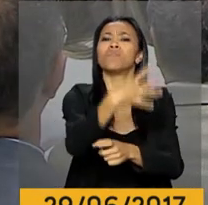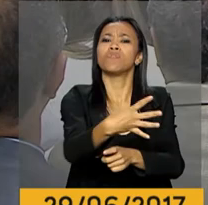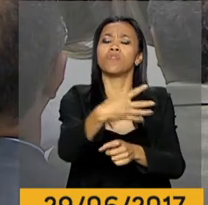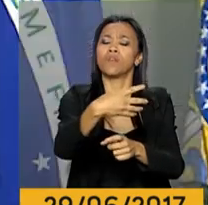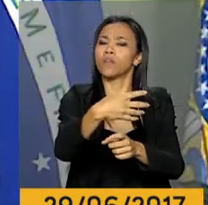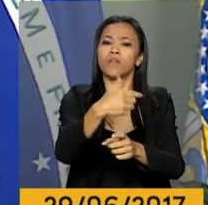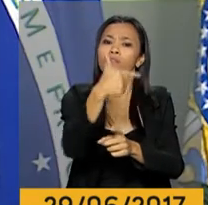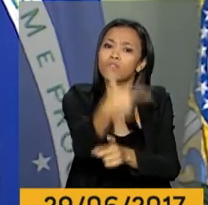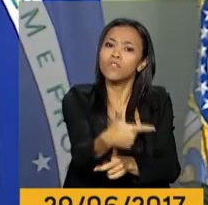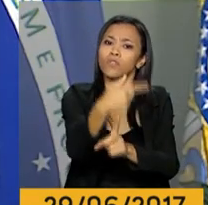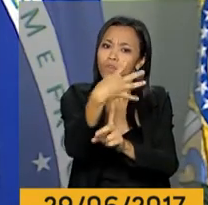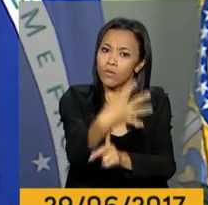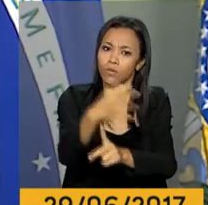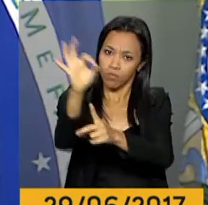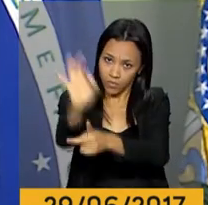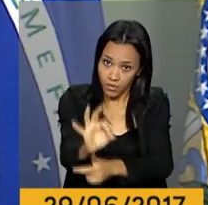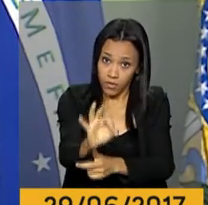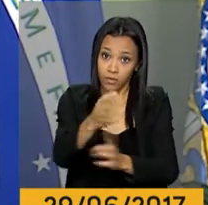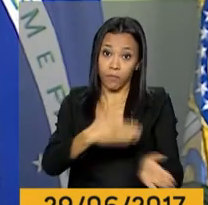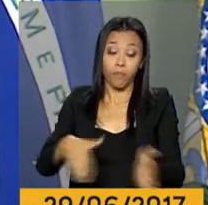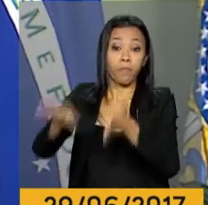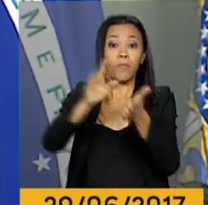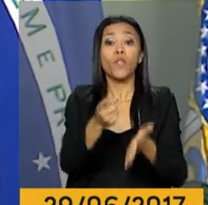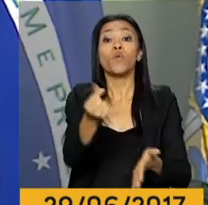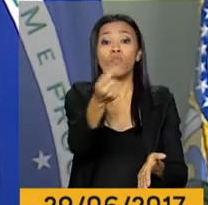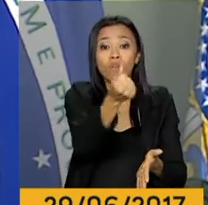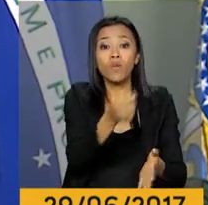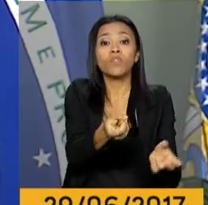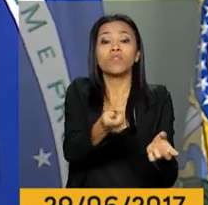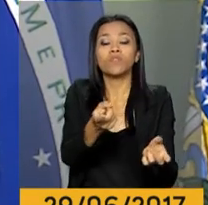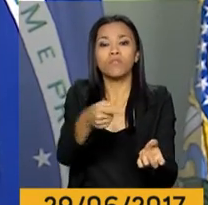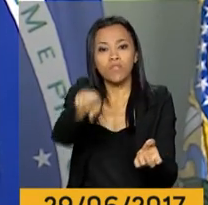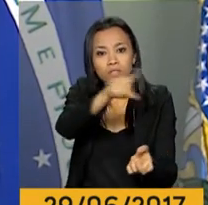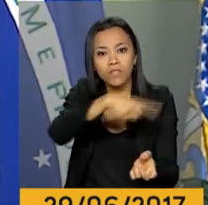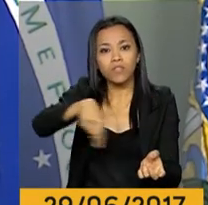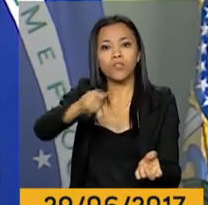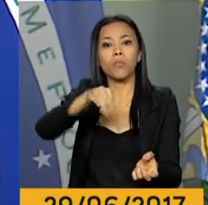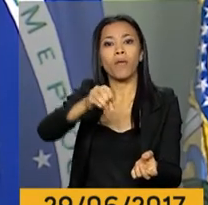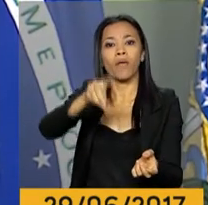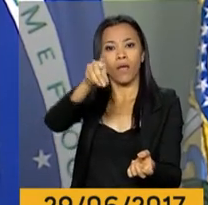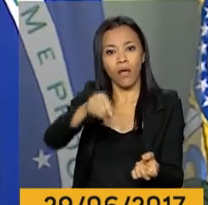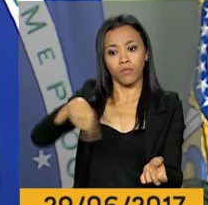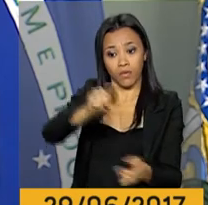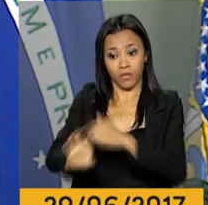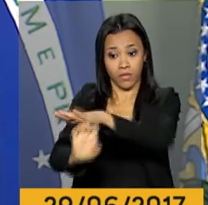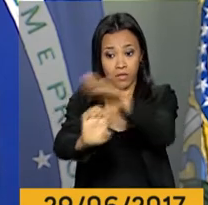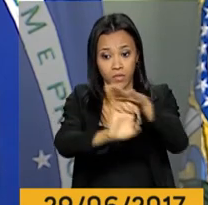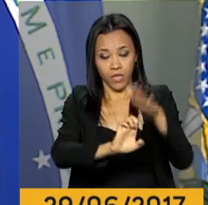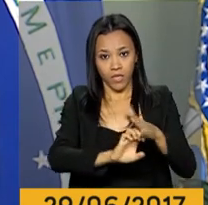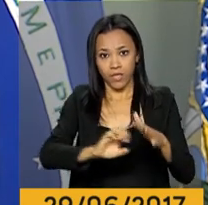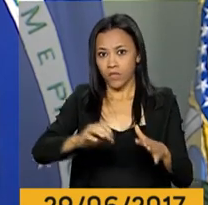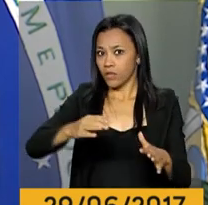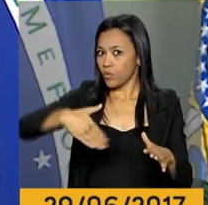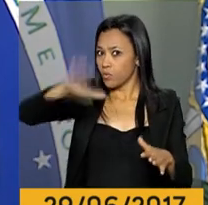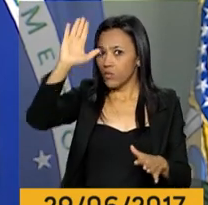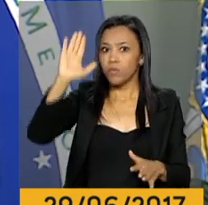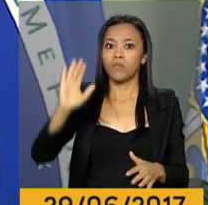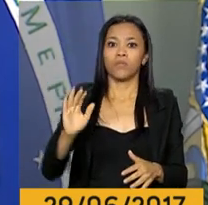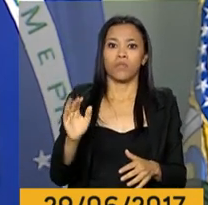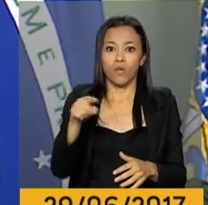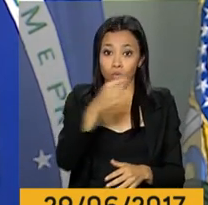o valor de mercado dessas empresas conheceu o incremento extraordinário esses números mostram